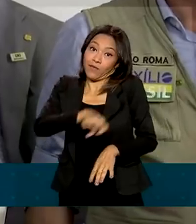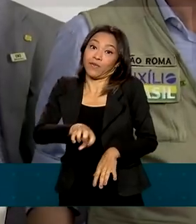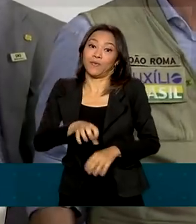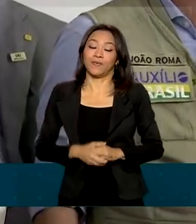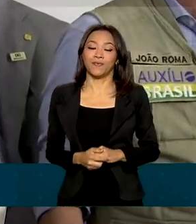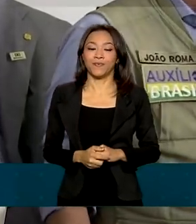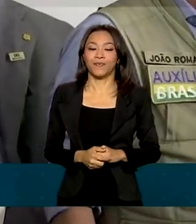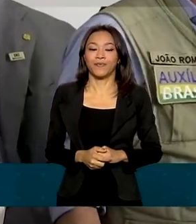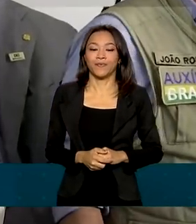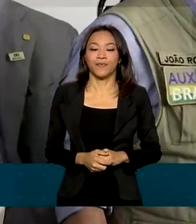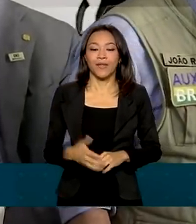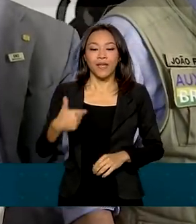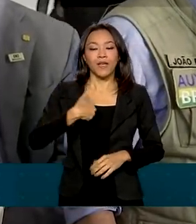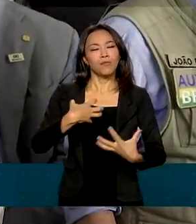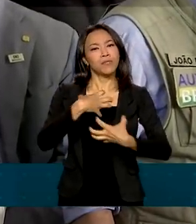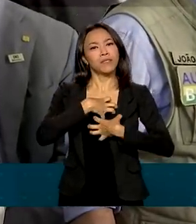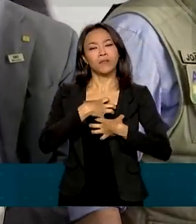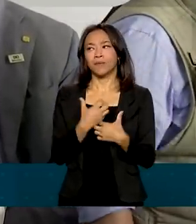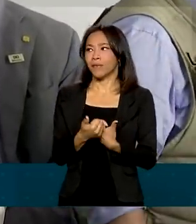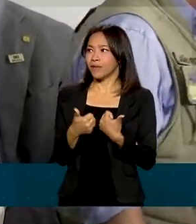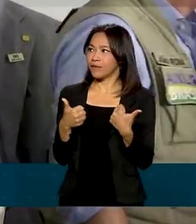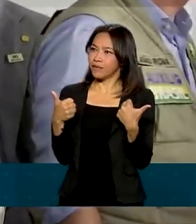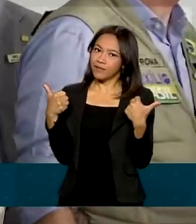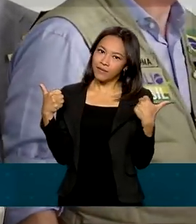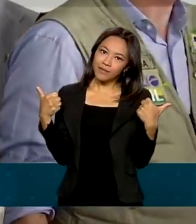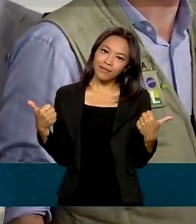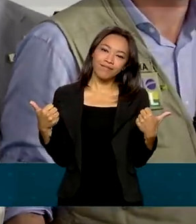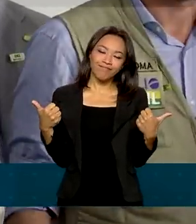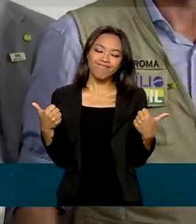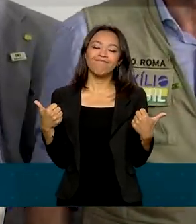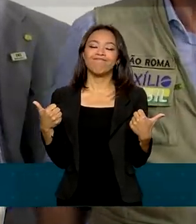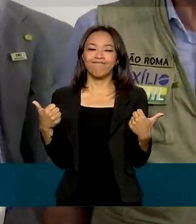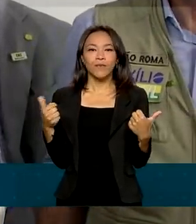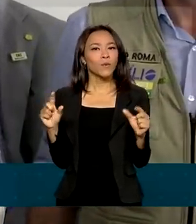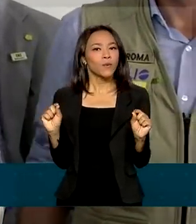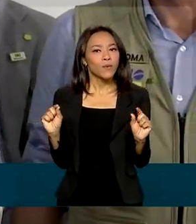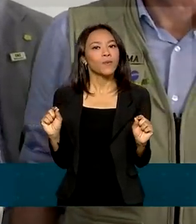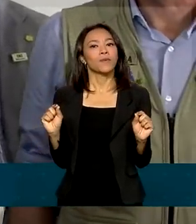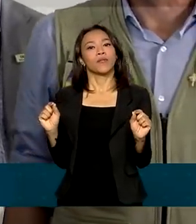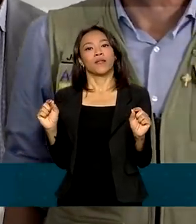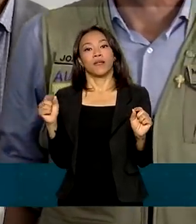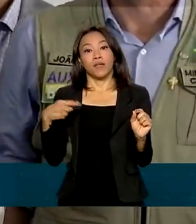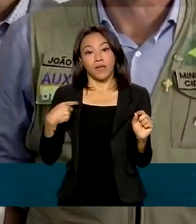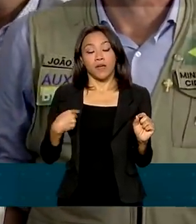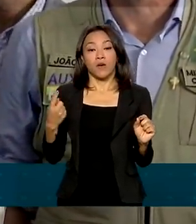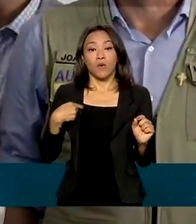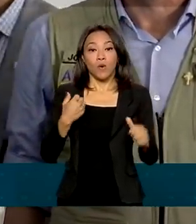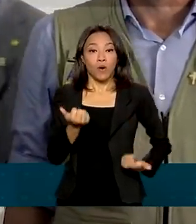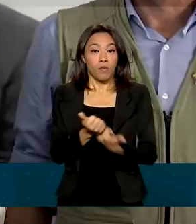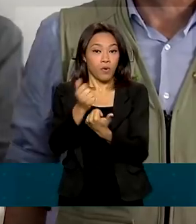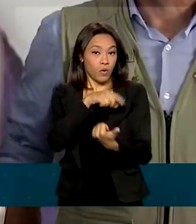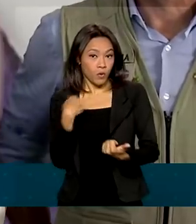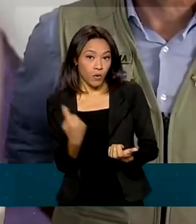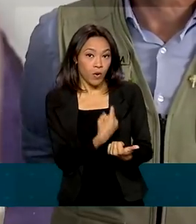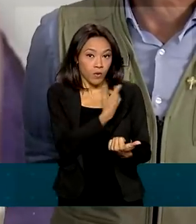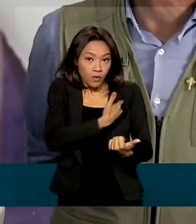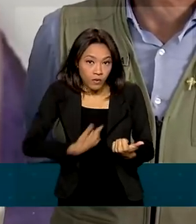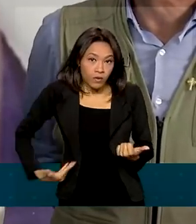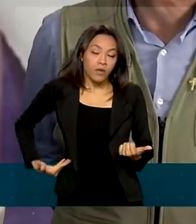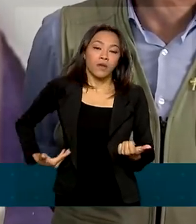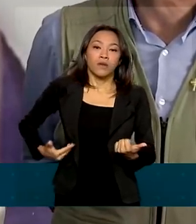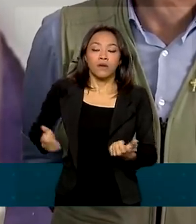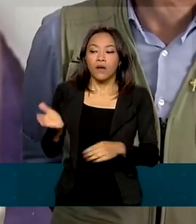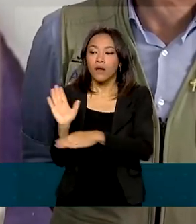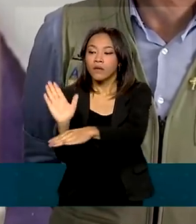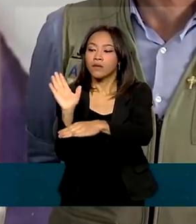Me sinto confortado, tranquilo em poder, através do nosso governo, colaborar com